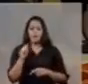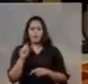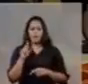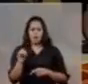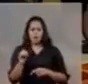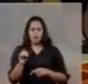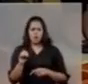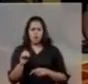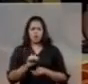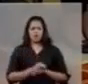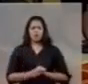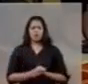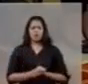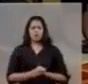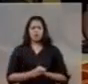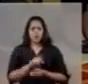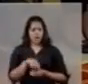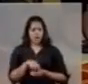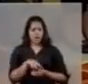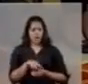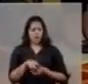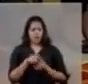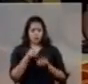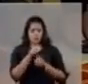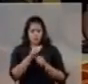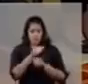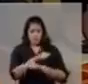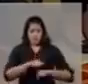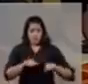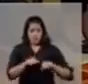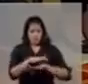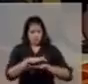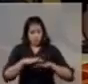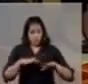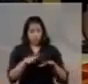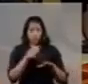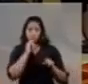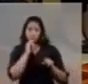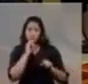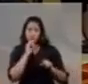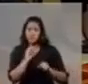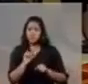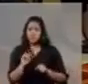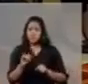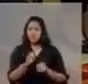Moraes, acaparó é um ritual que, se